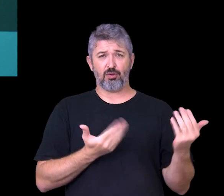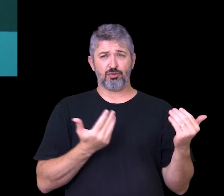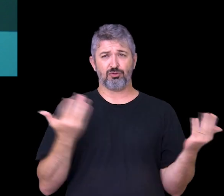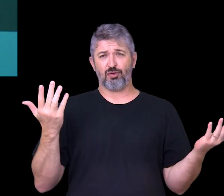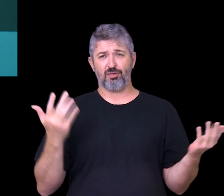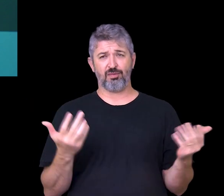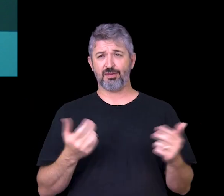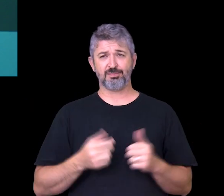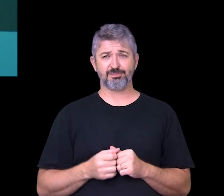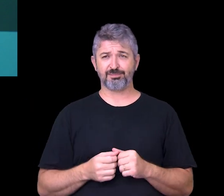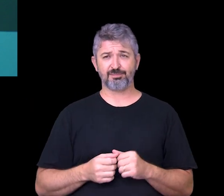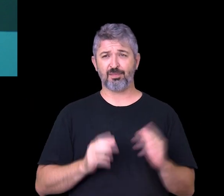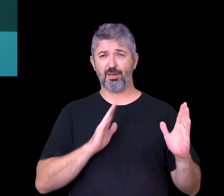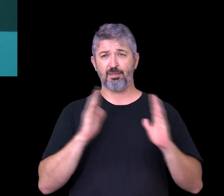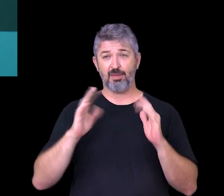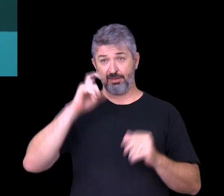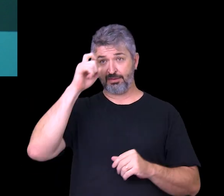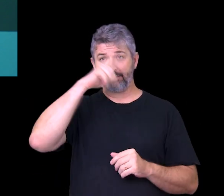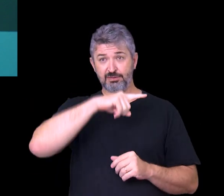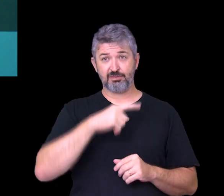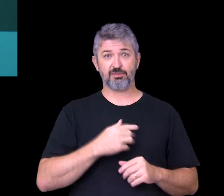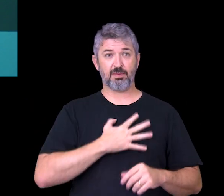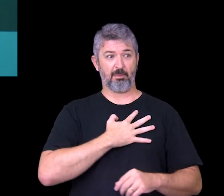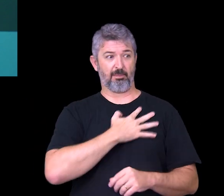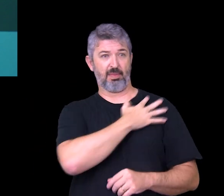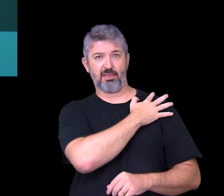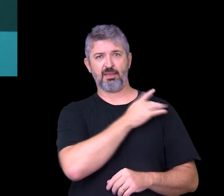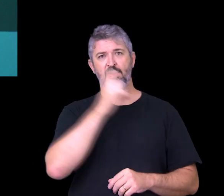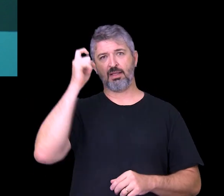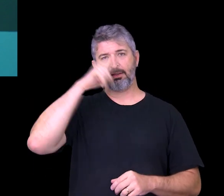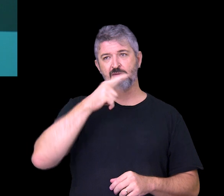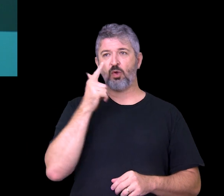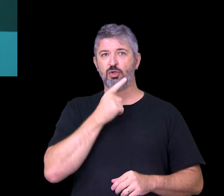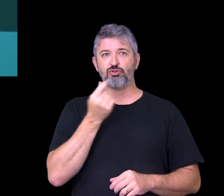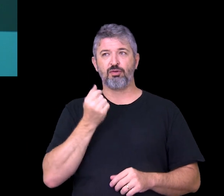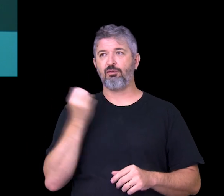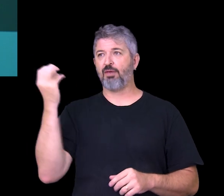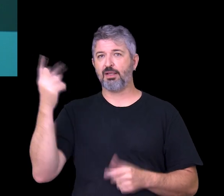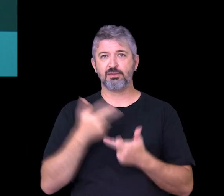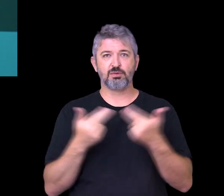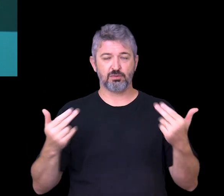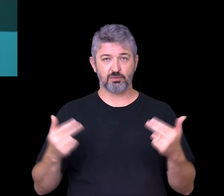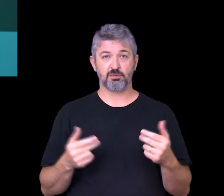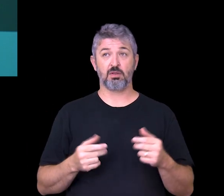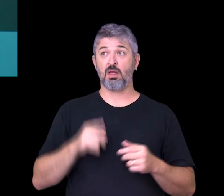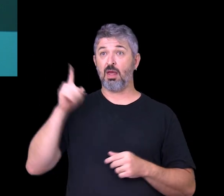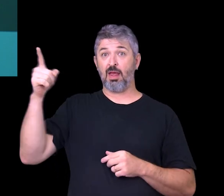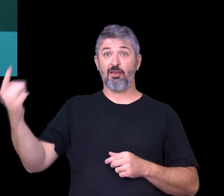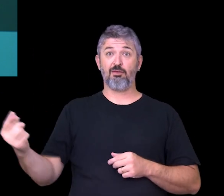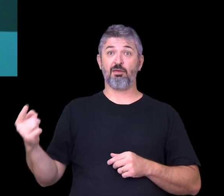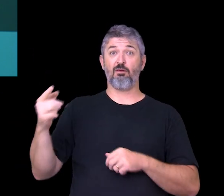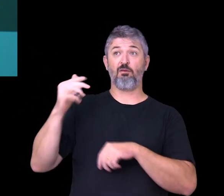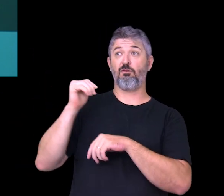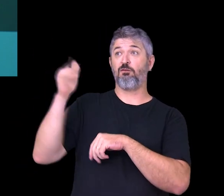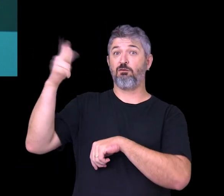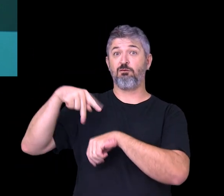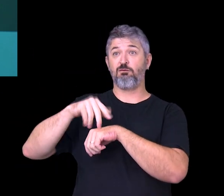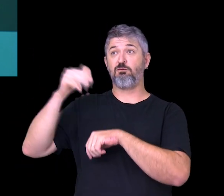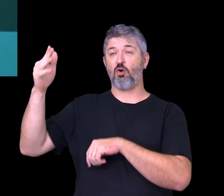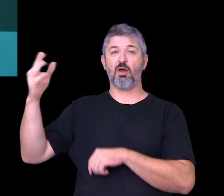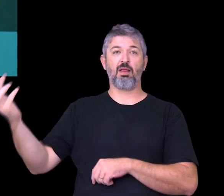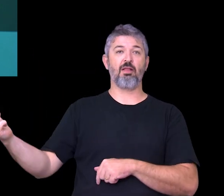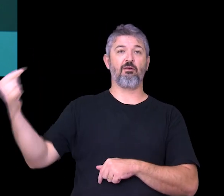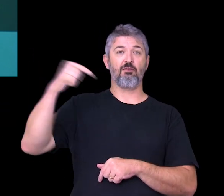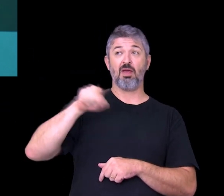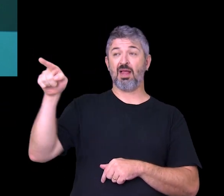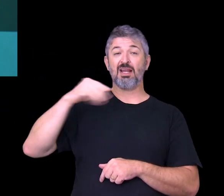um período mais difícil, um período militar que era muito difícil poder viajar. Ele veio de fora, então ele tinha muita bagagem que nós não tínhamos